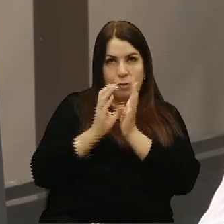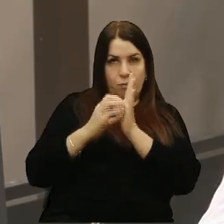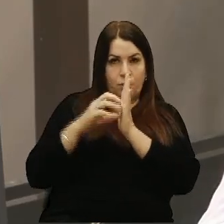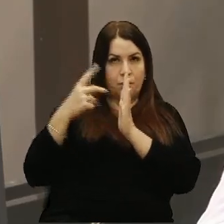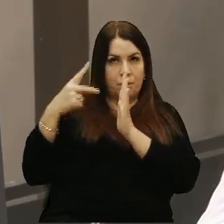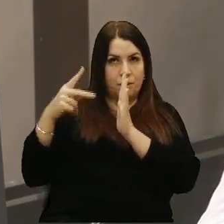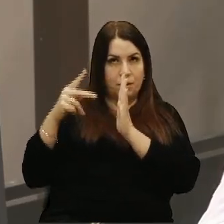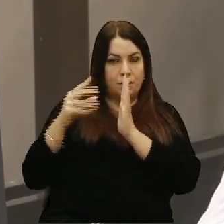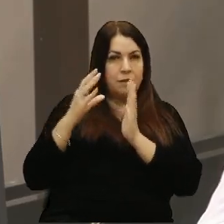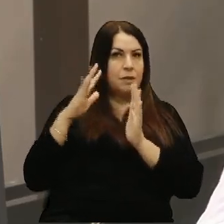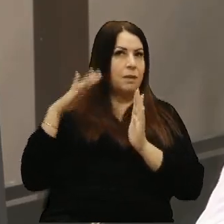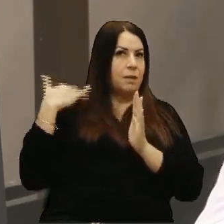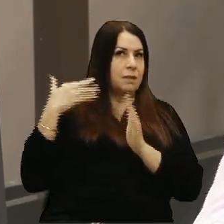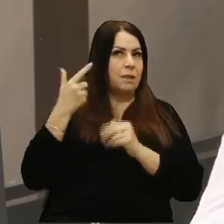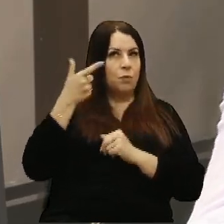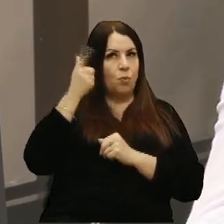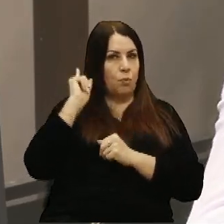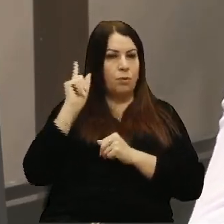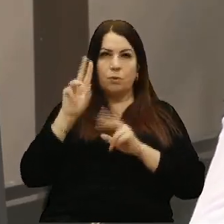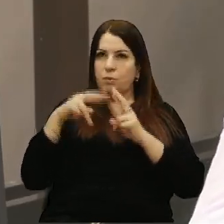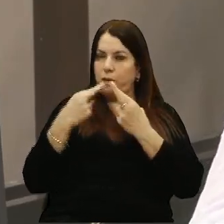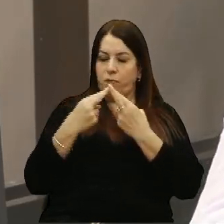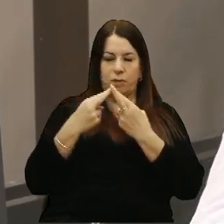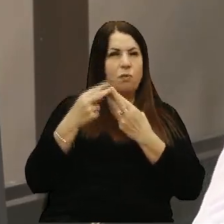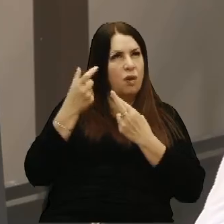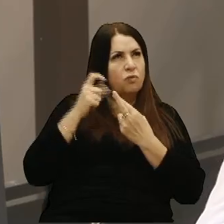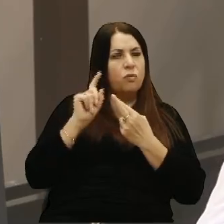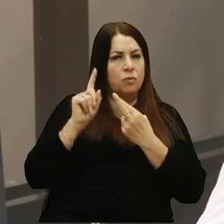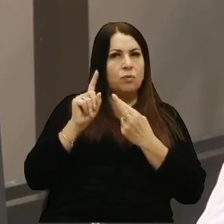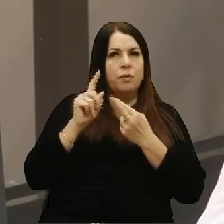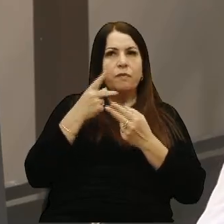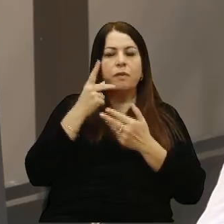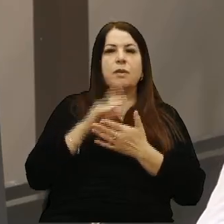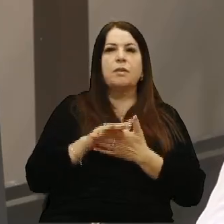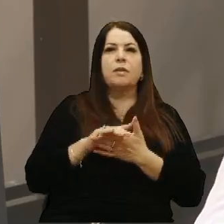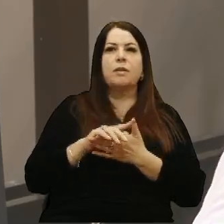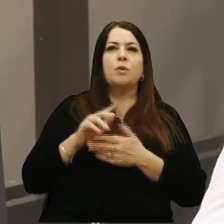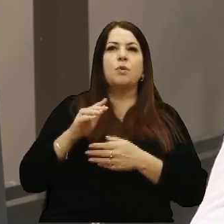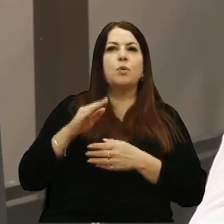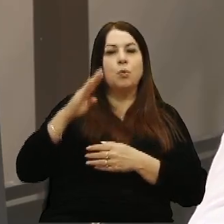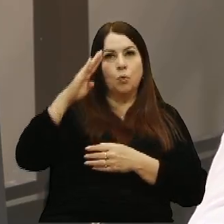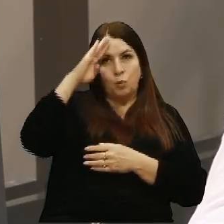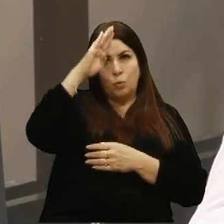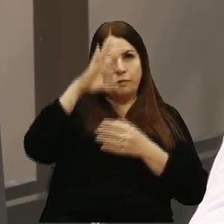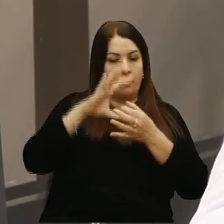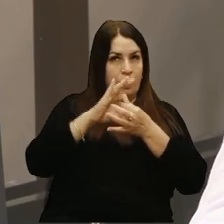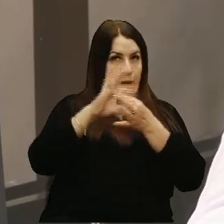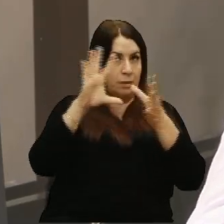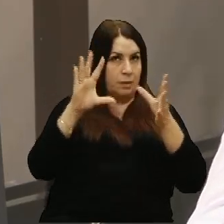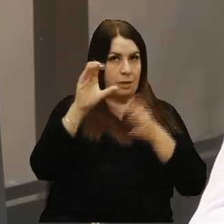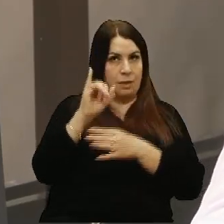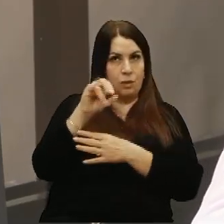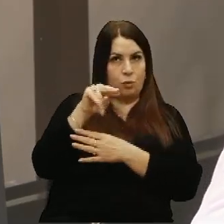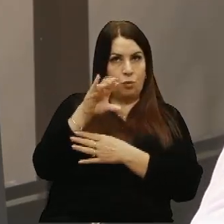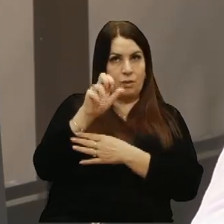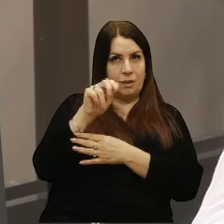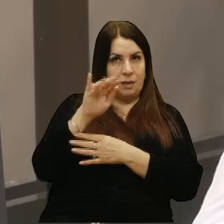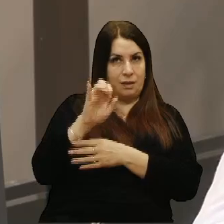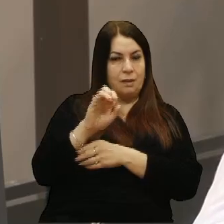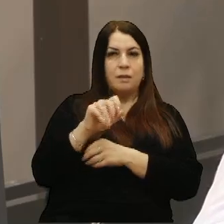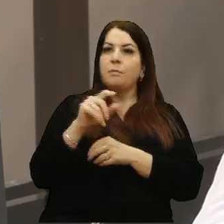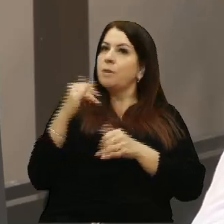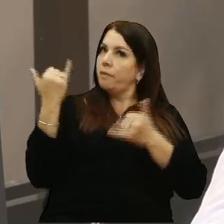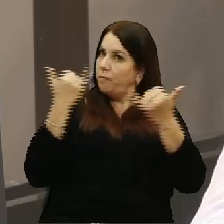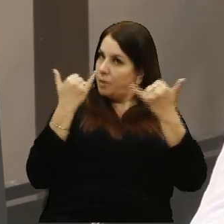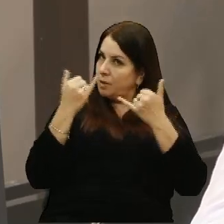dele, a Andressa, que ontem eu não estava na sessão, acho que foi ontem, mas ela citou que o Lula foi inocentado. Não, ele não foi inocentado. A senhora precisa se informar,